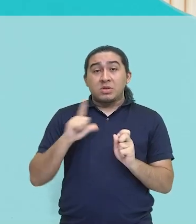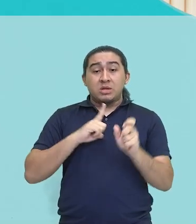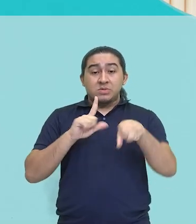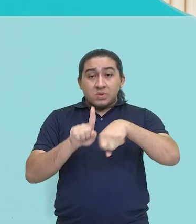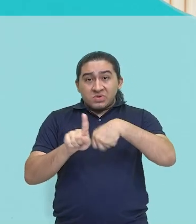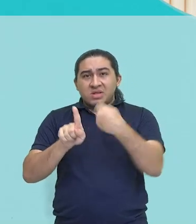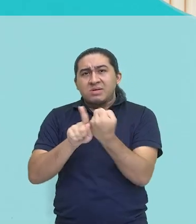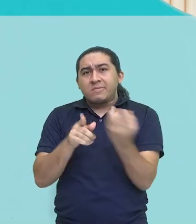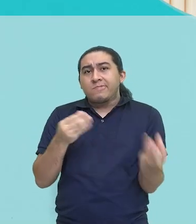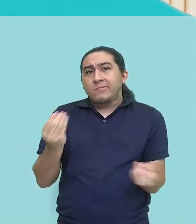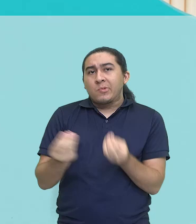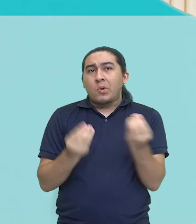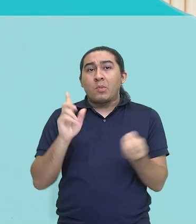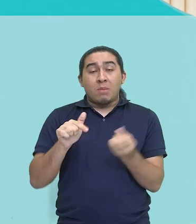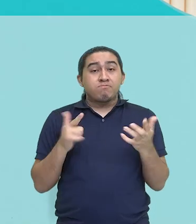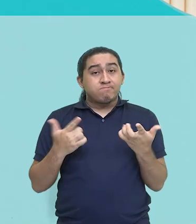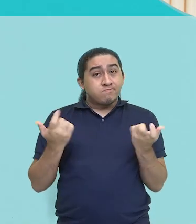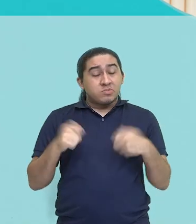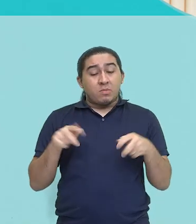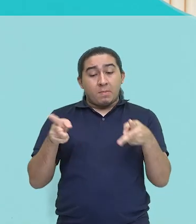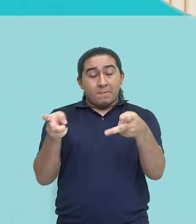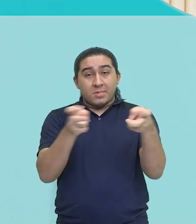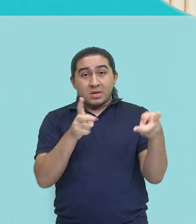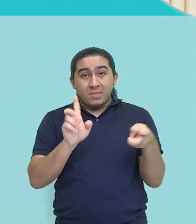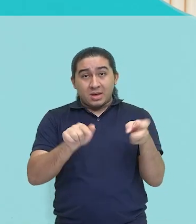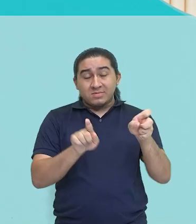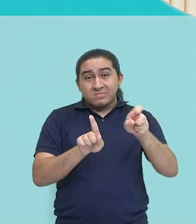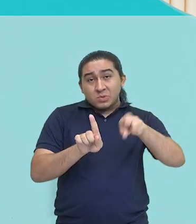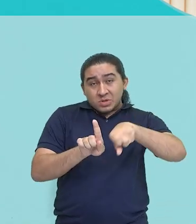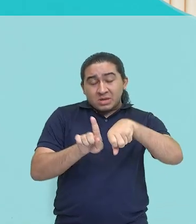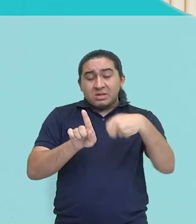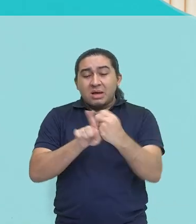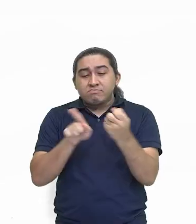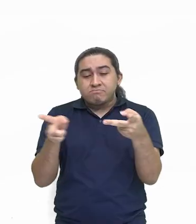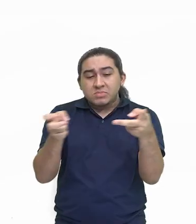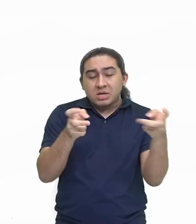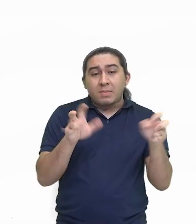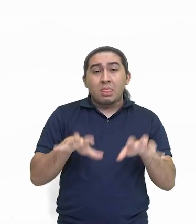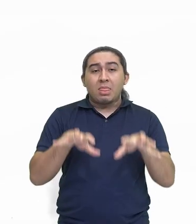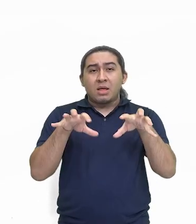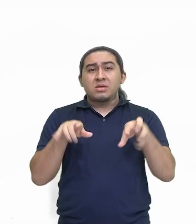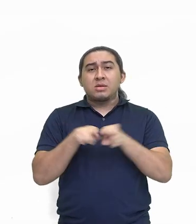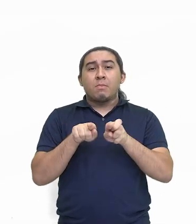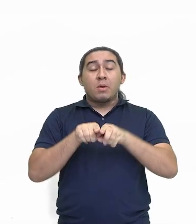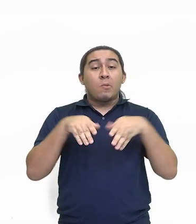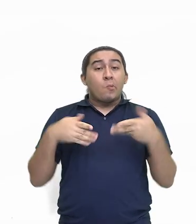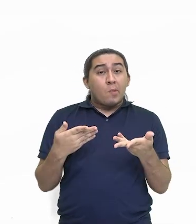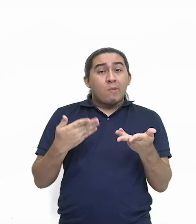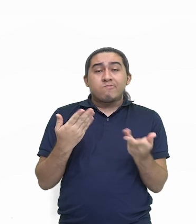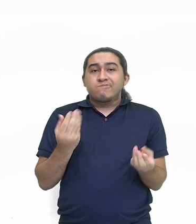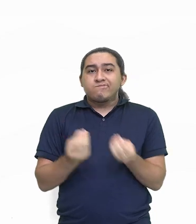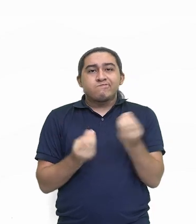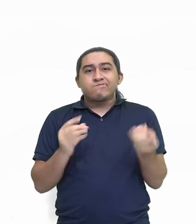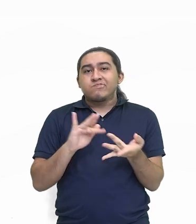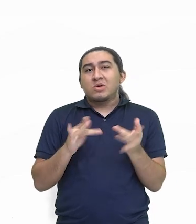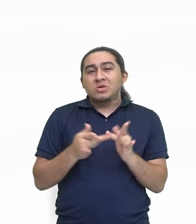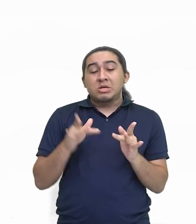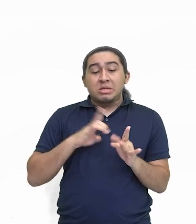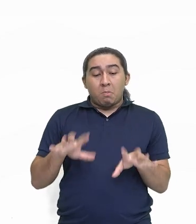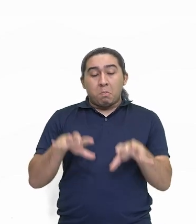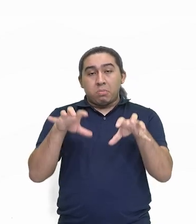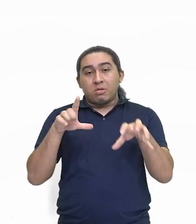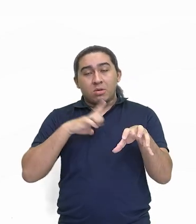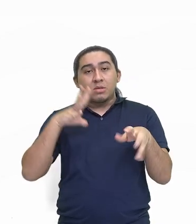a sociedade olha para essa questão das nádegas. Então, qual o sentido que a bunda tem dentro da